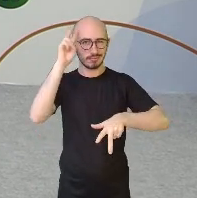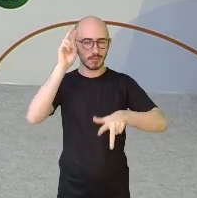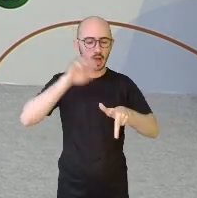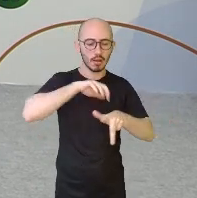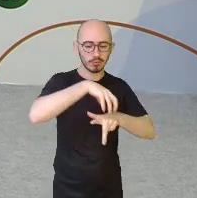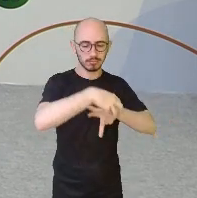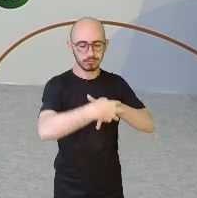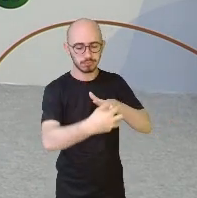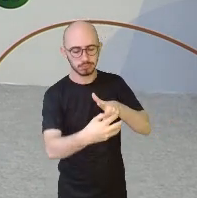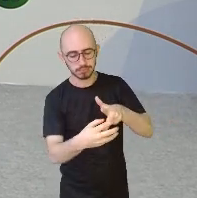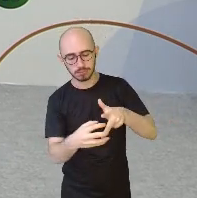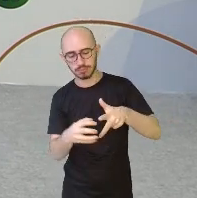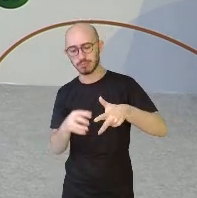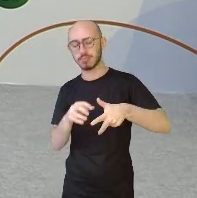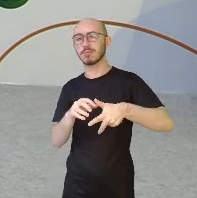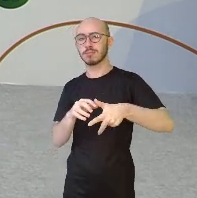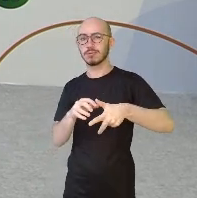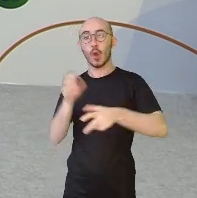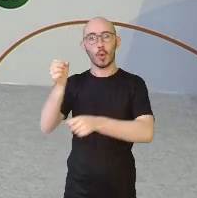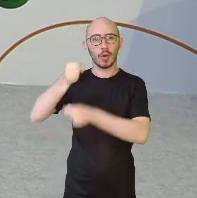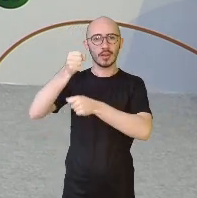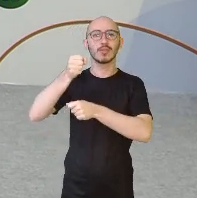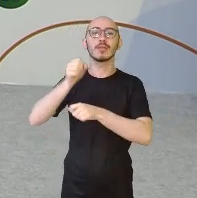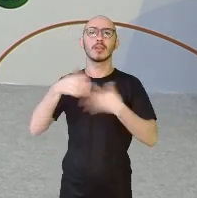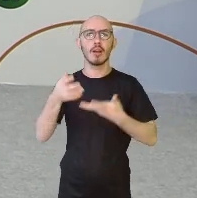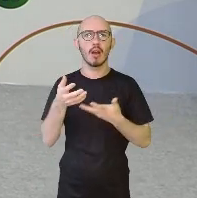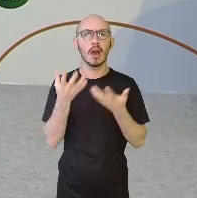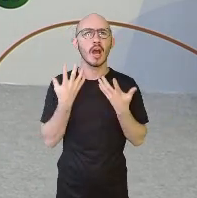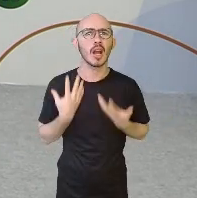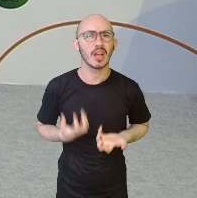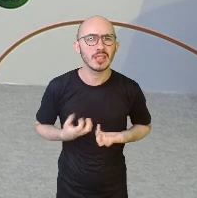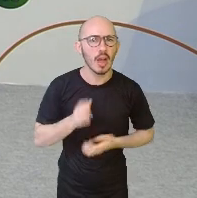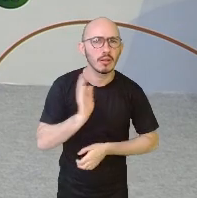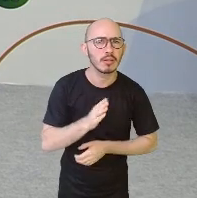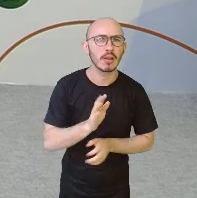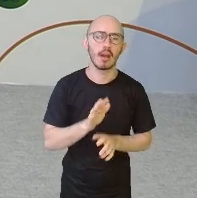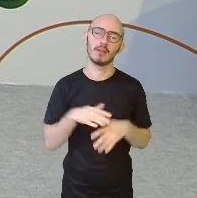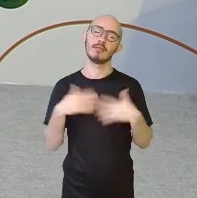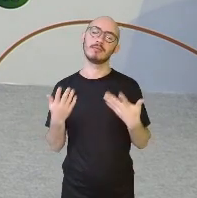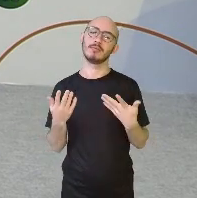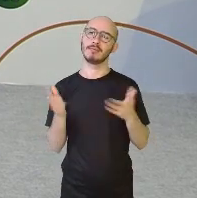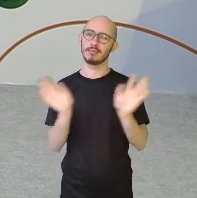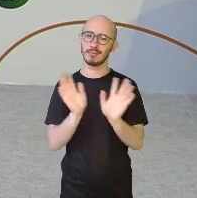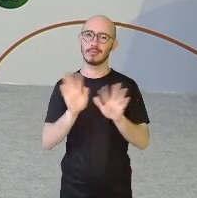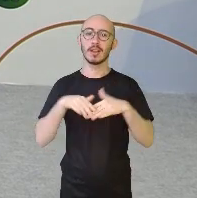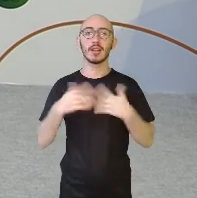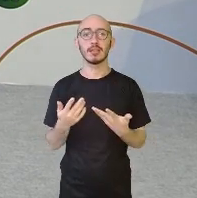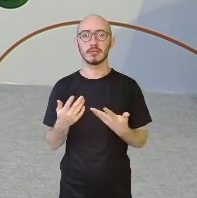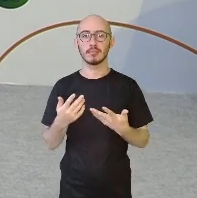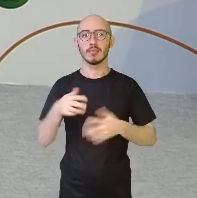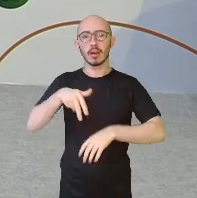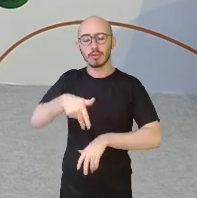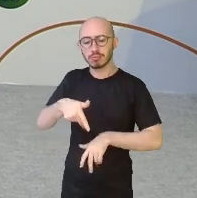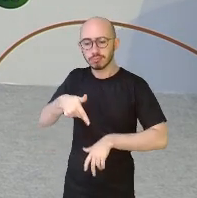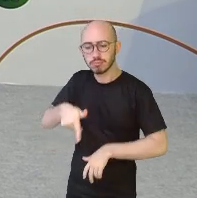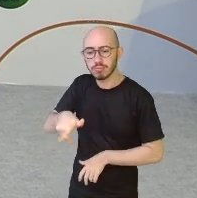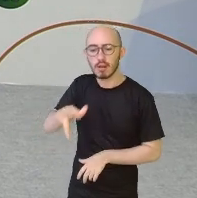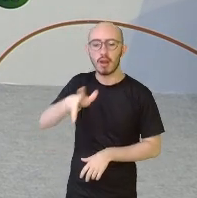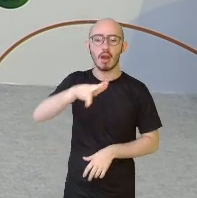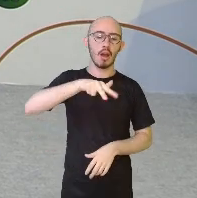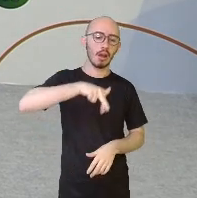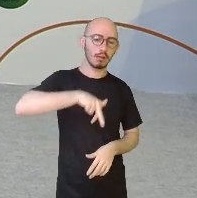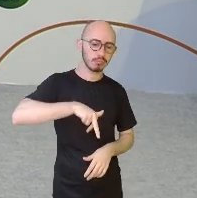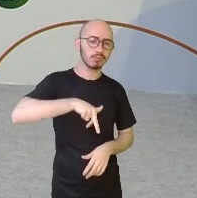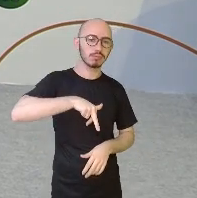passos. Cansou? Já cansou, foi? Não acredito. Mas agora você já sabe, ó, meia-lua de frente, passou a perna